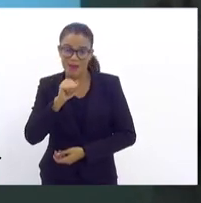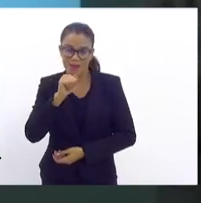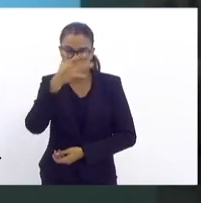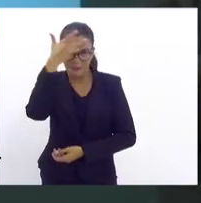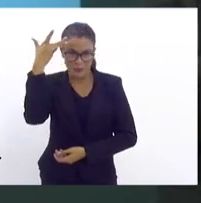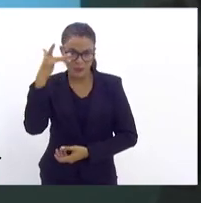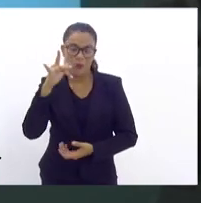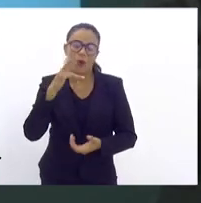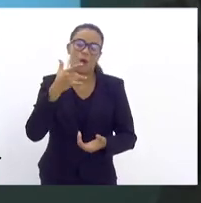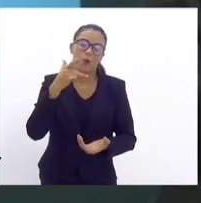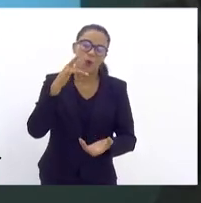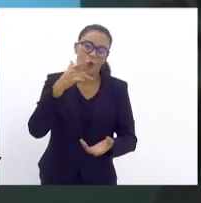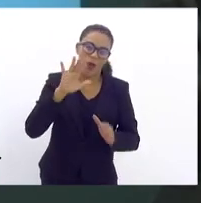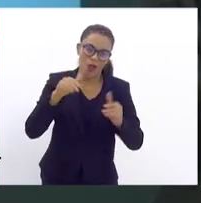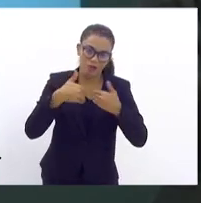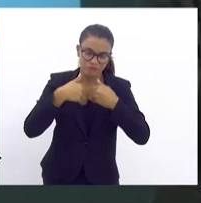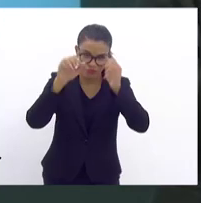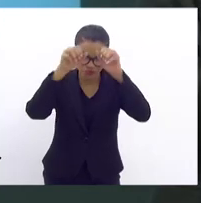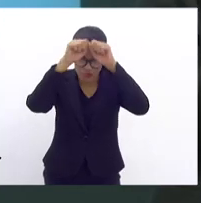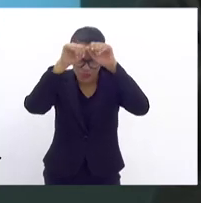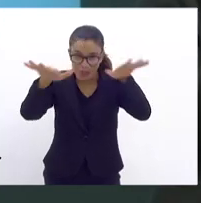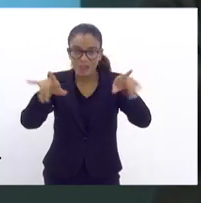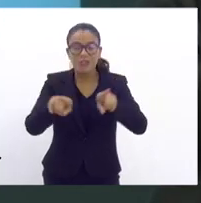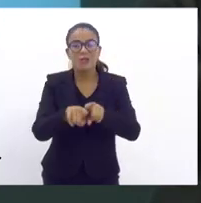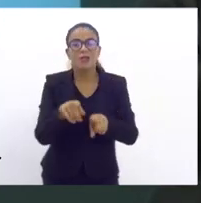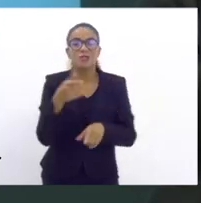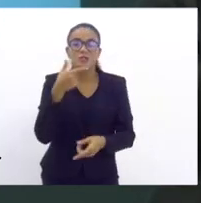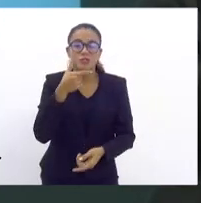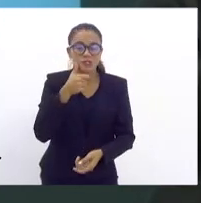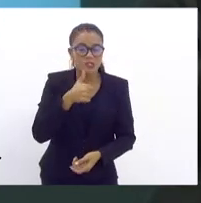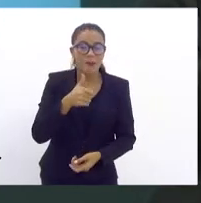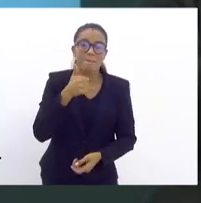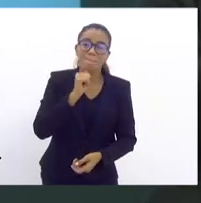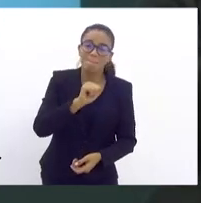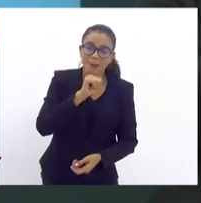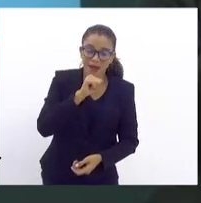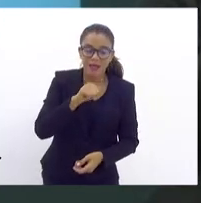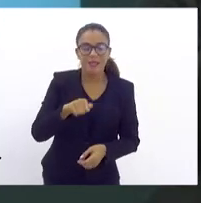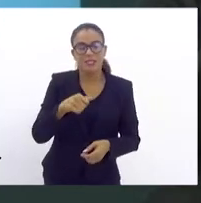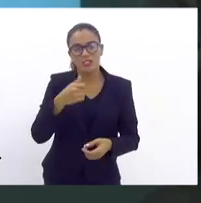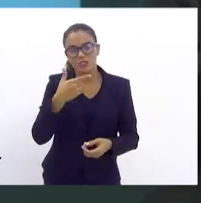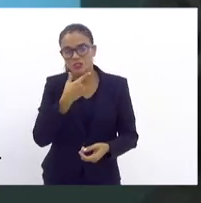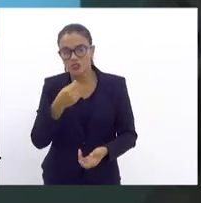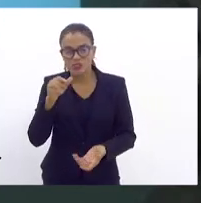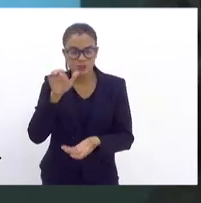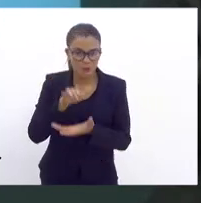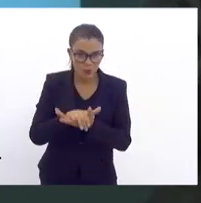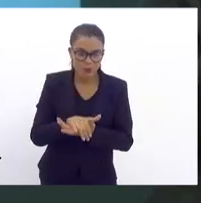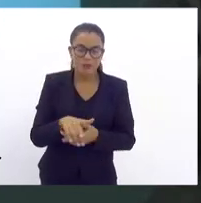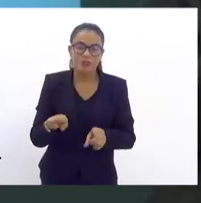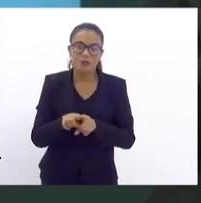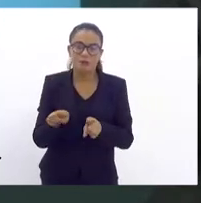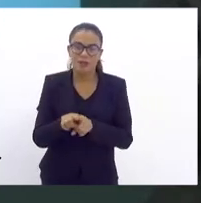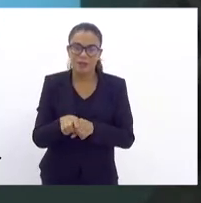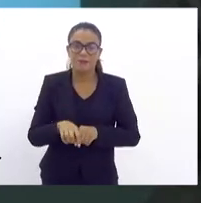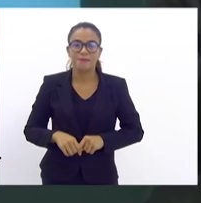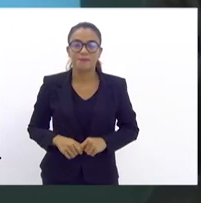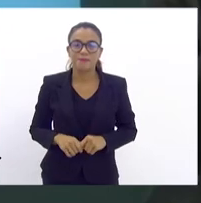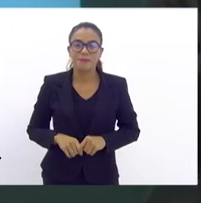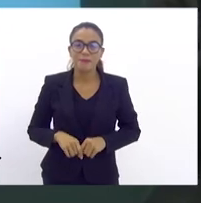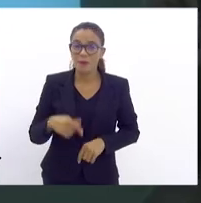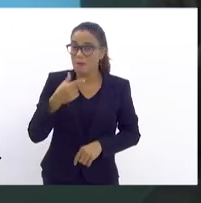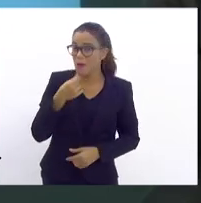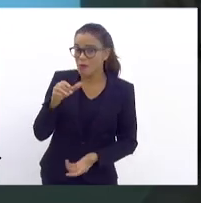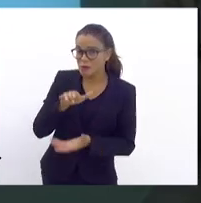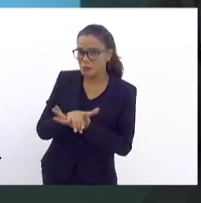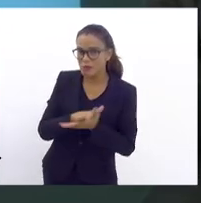sonora de pessoa com autismo Então olha só quando um justamente o meu esposo passou